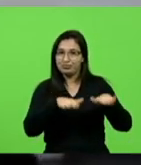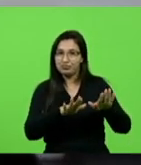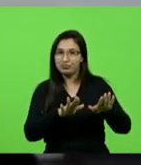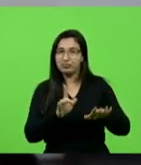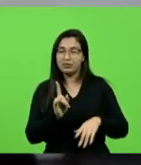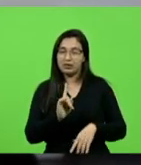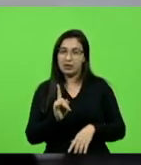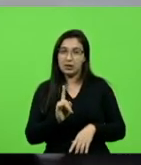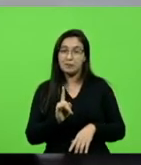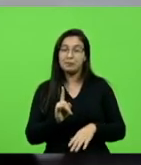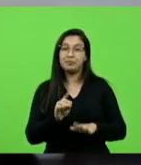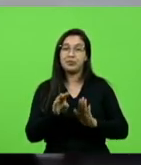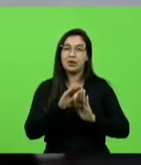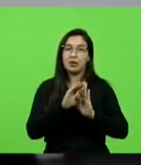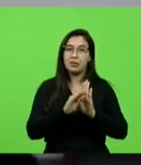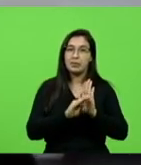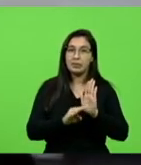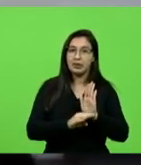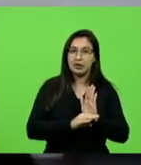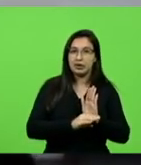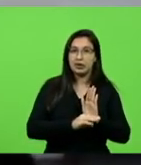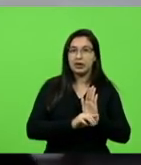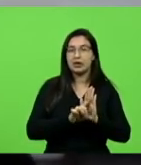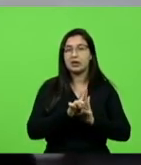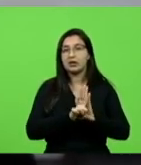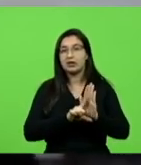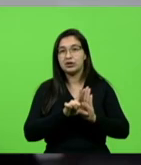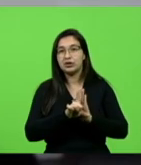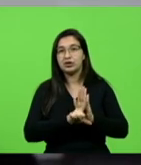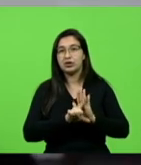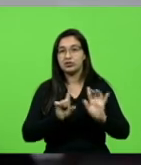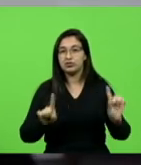as matérias de competência legislativa